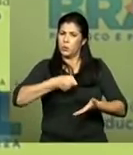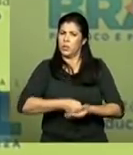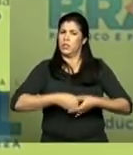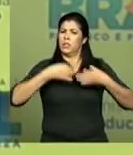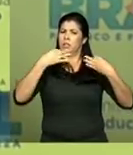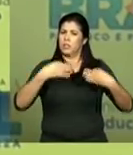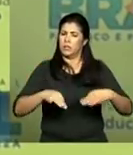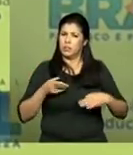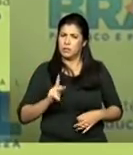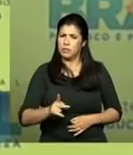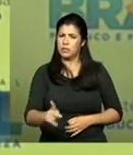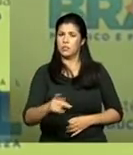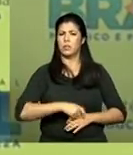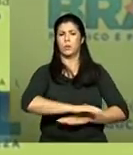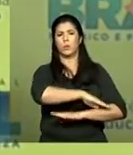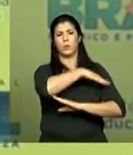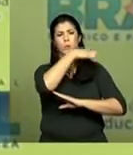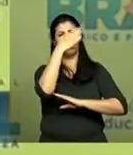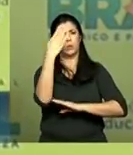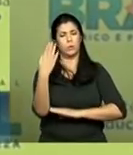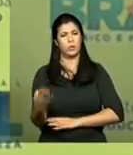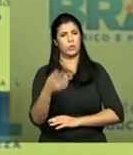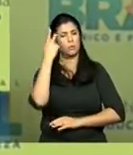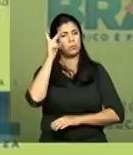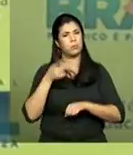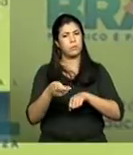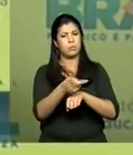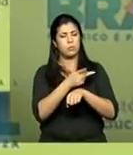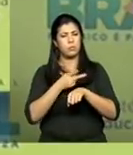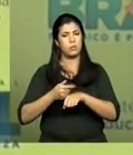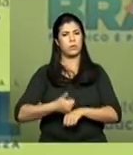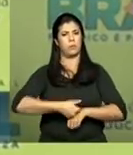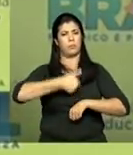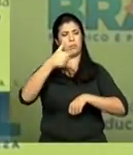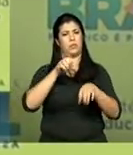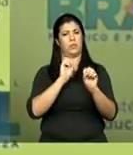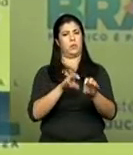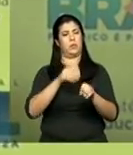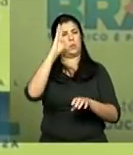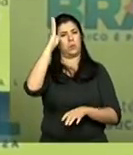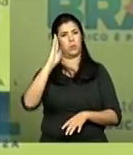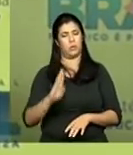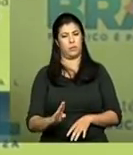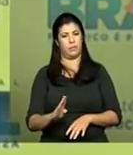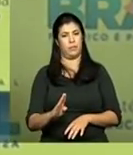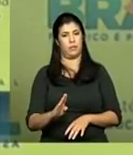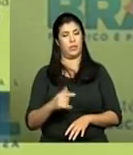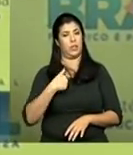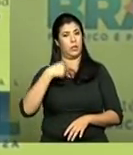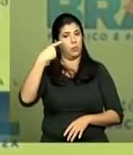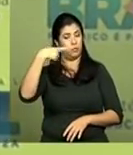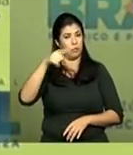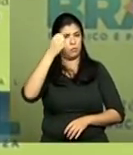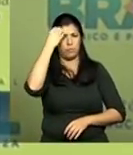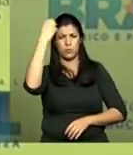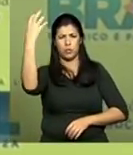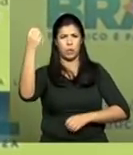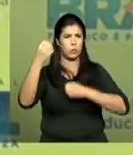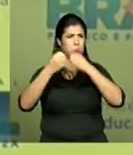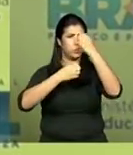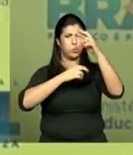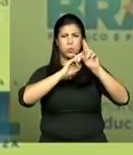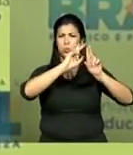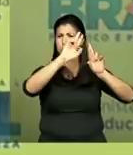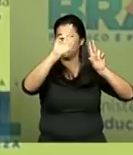sem descanso, dia e noite, para buscar melhorar a educação brasileira. Vou viajar a todas as